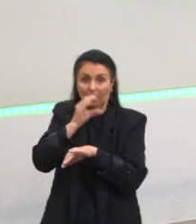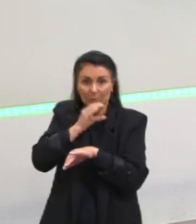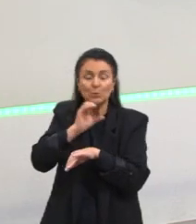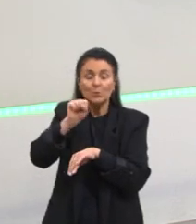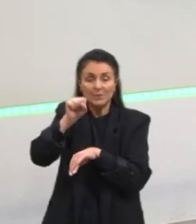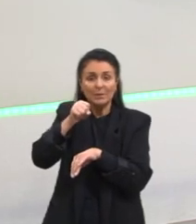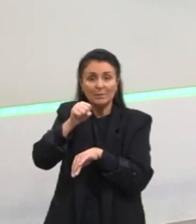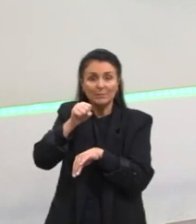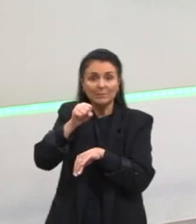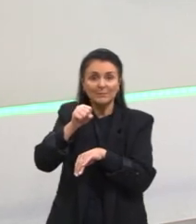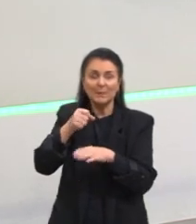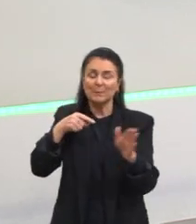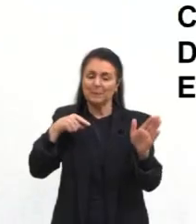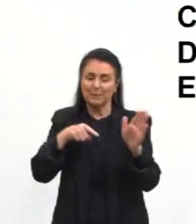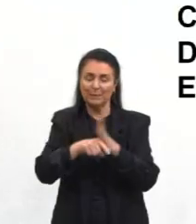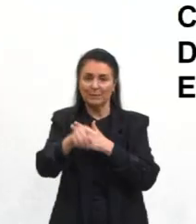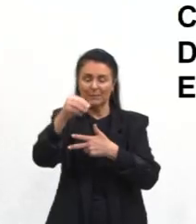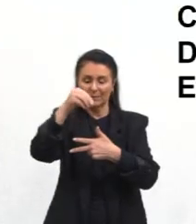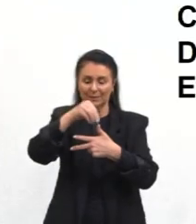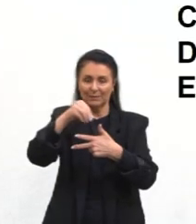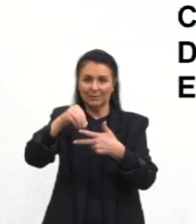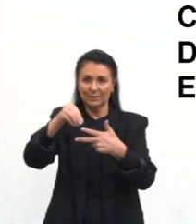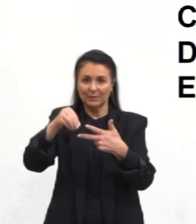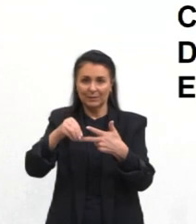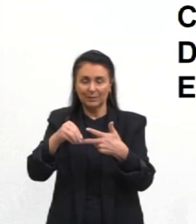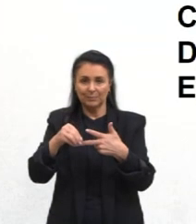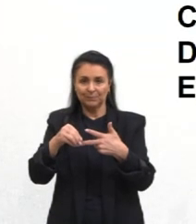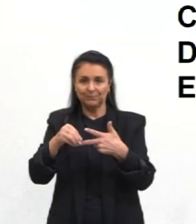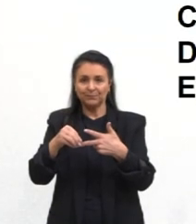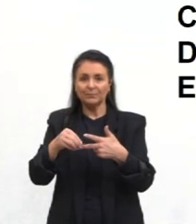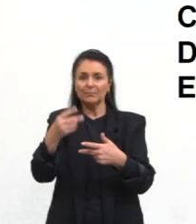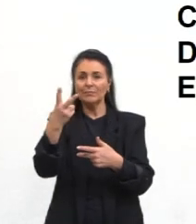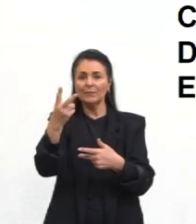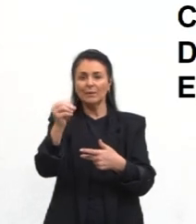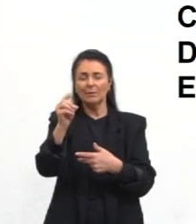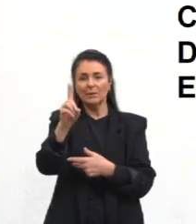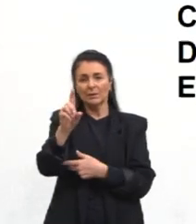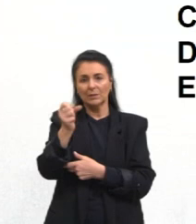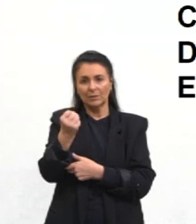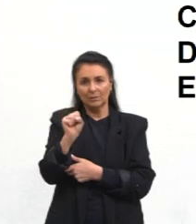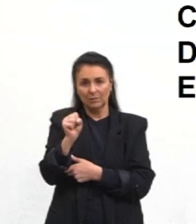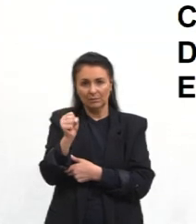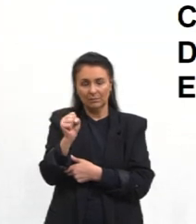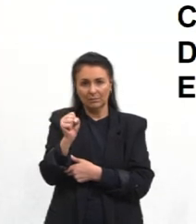as questões do Enem Enem 2018